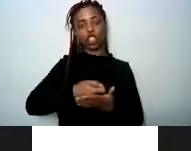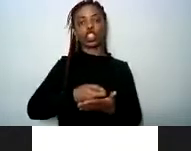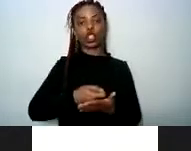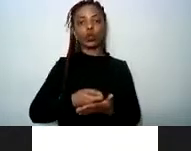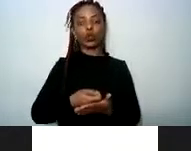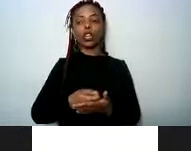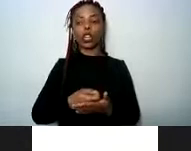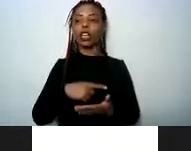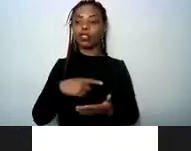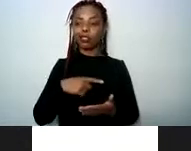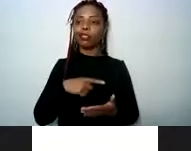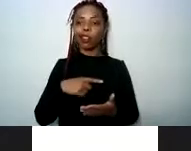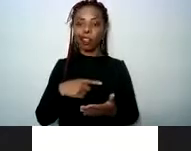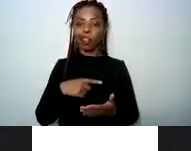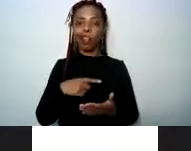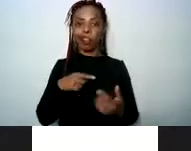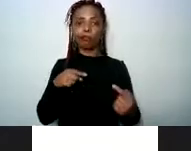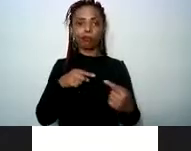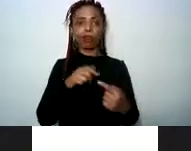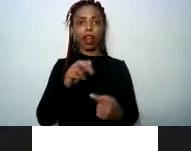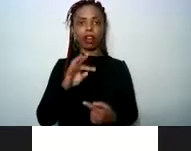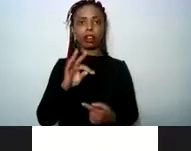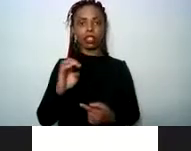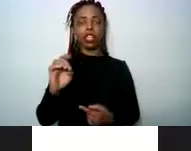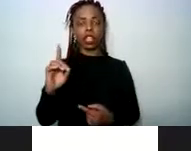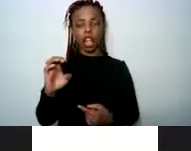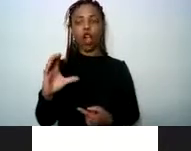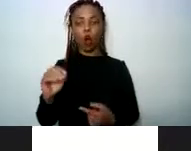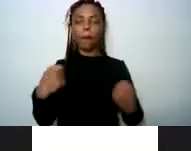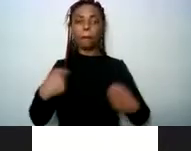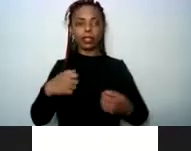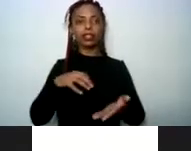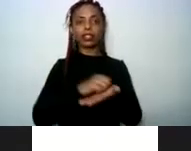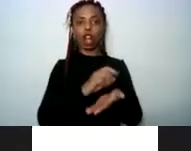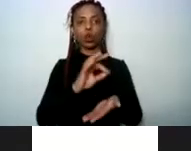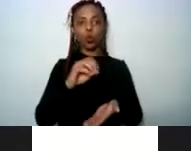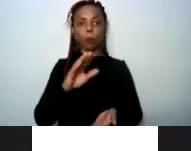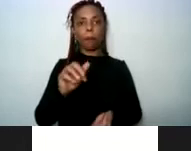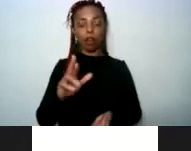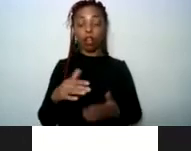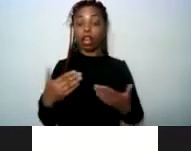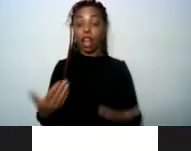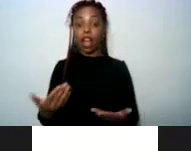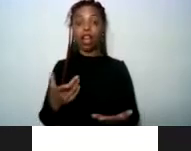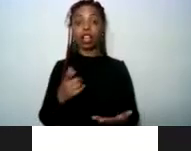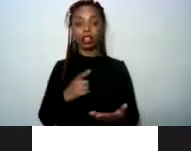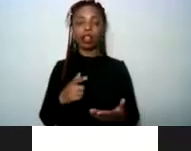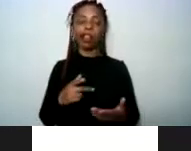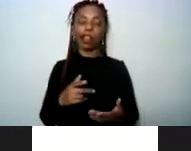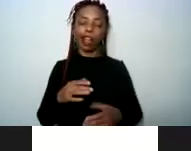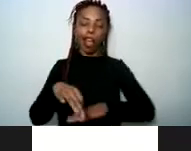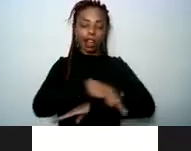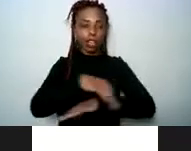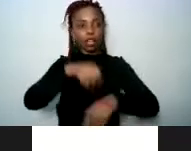características de Art Deco e que sim deveria ser tombado e por aí segue-se essa avaliação de arquitetos enquanto